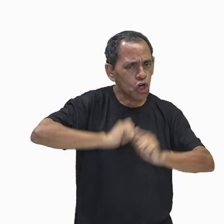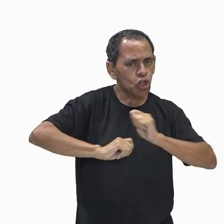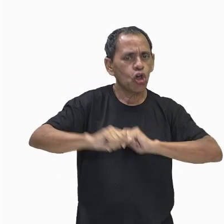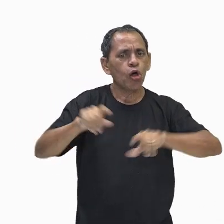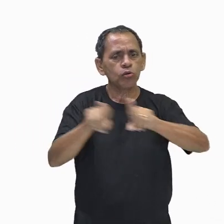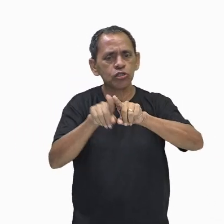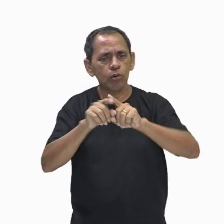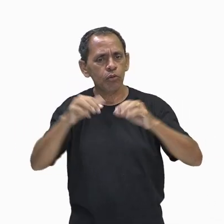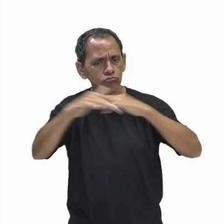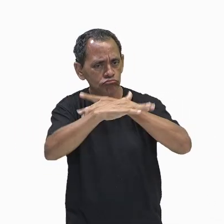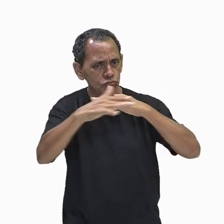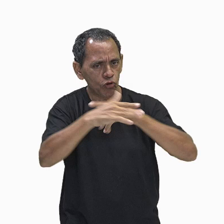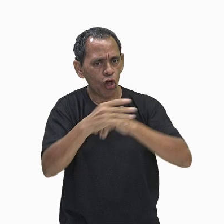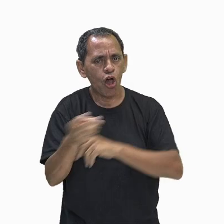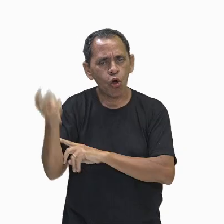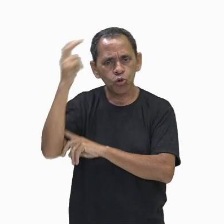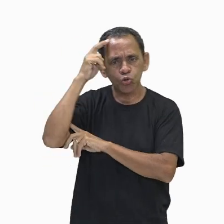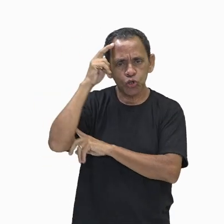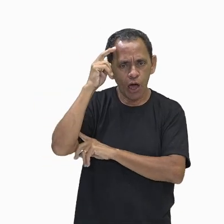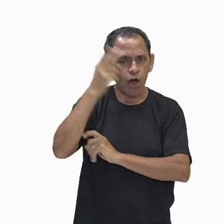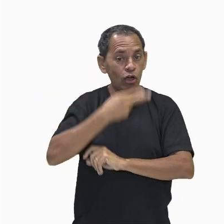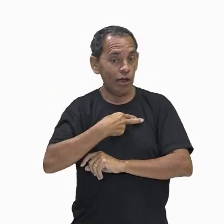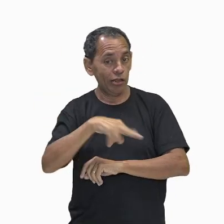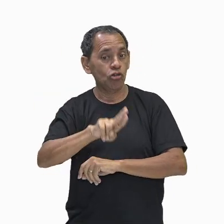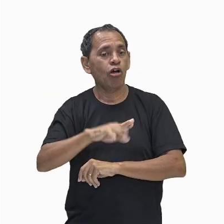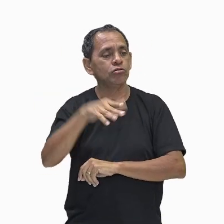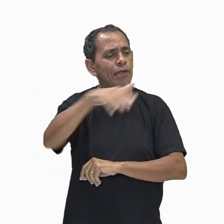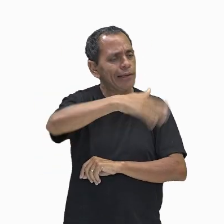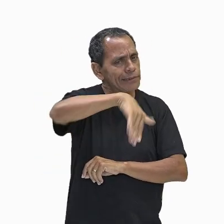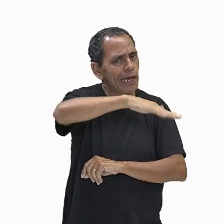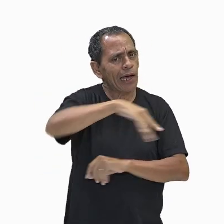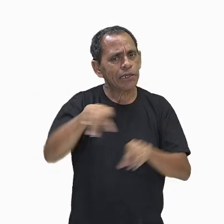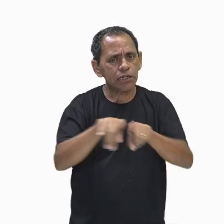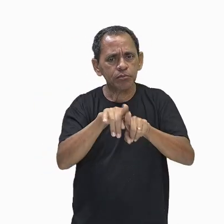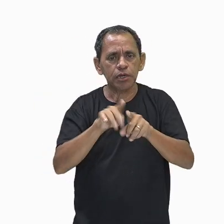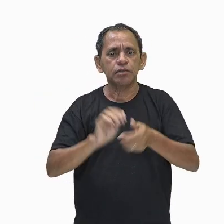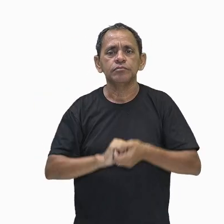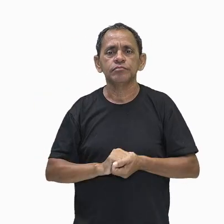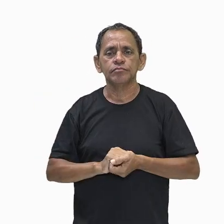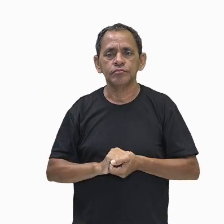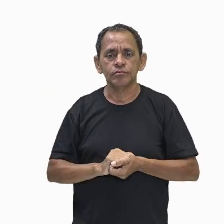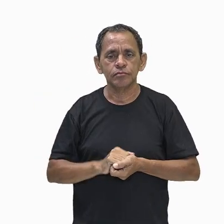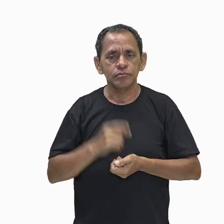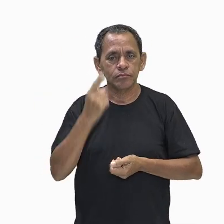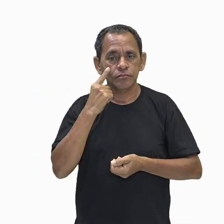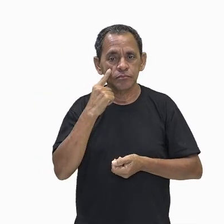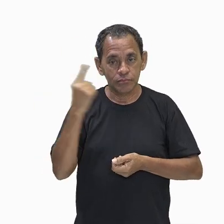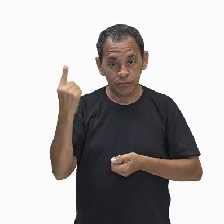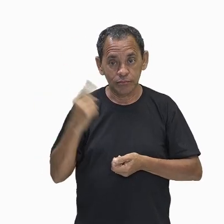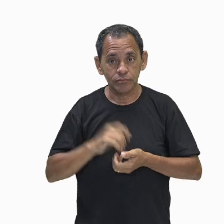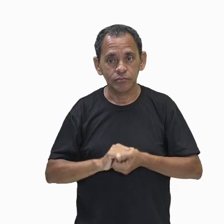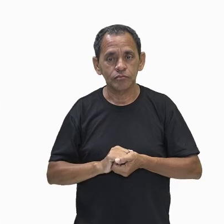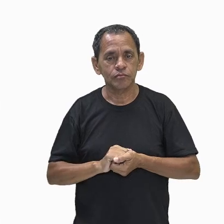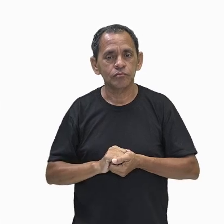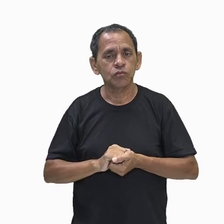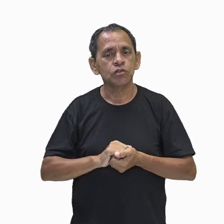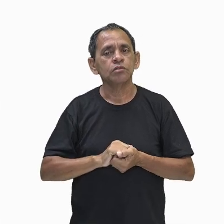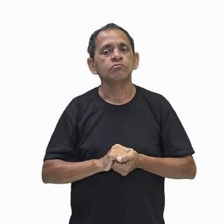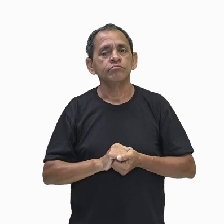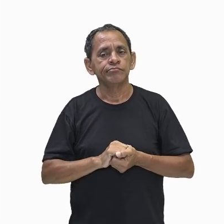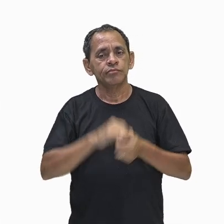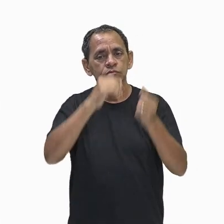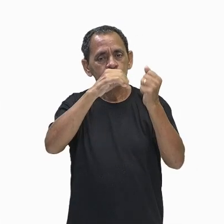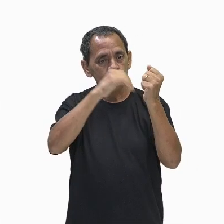fundamental da vida cultural e religiosa da região. Vocês acompanham aí essa imagem então do Código de Hammurabi. E eu